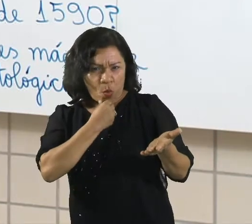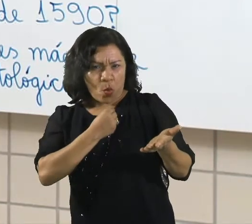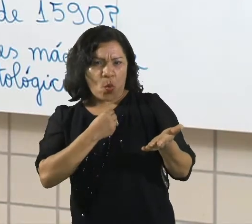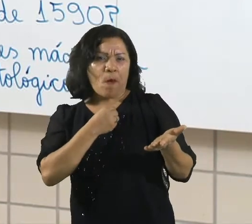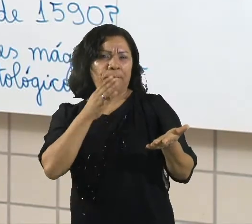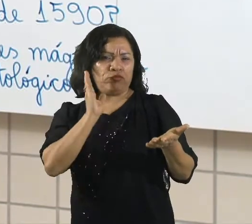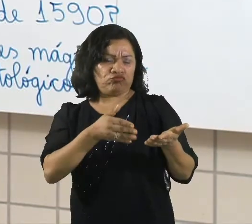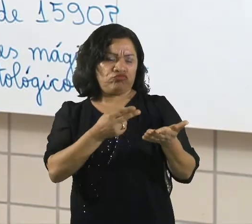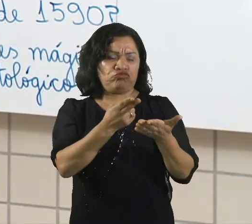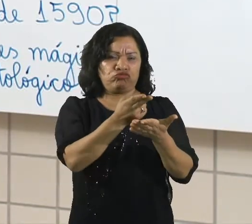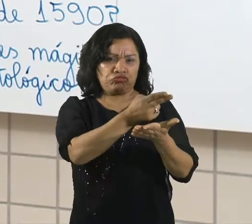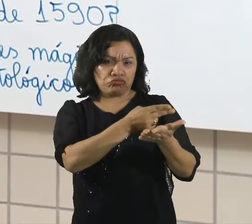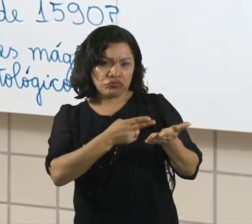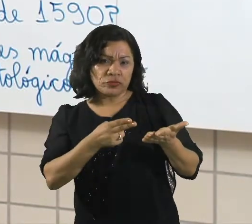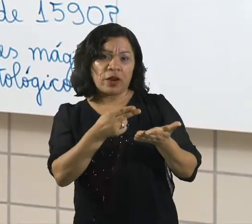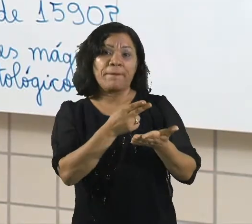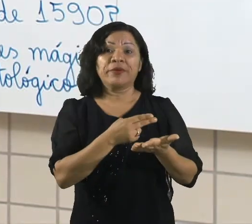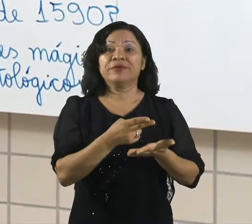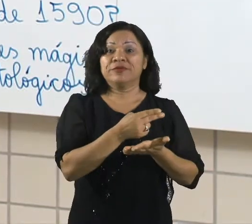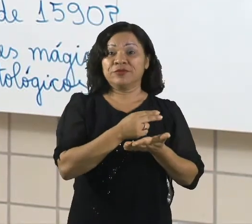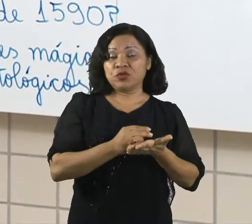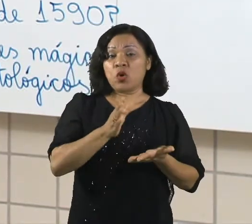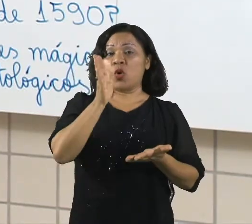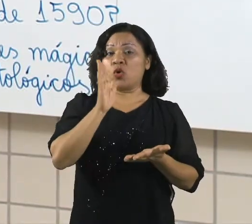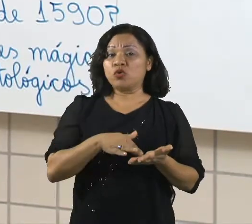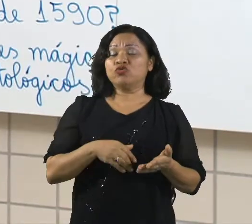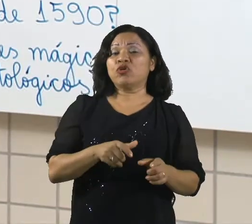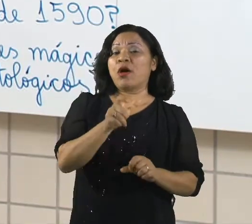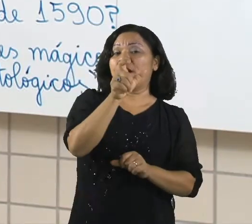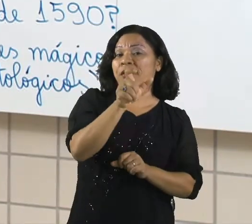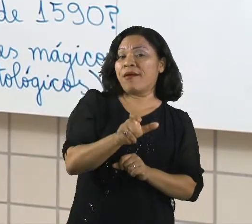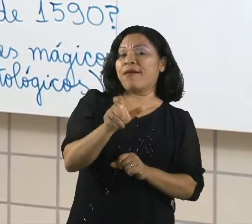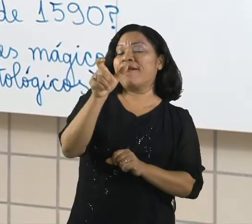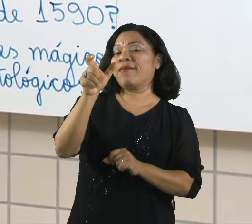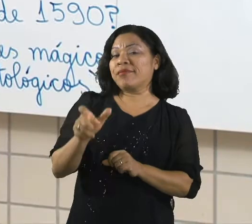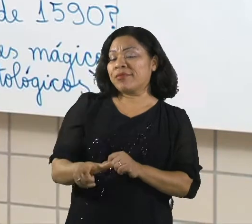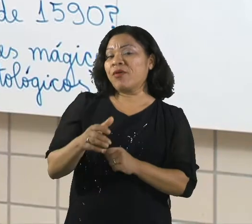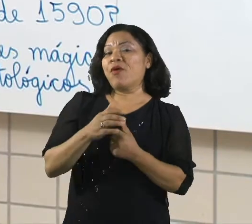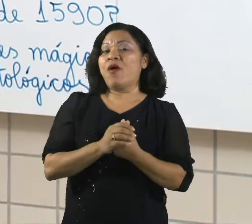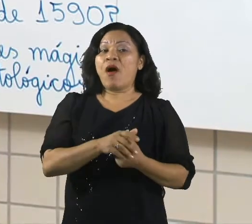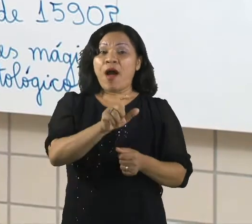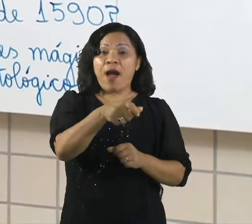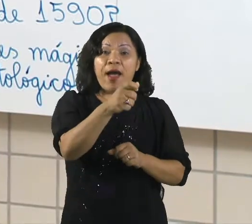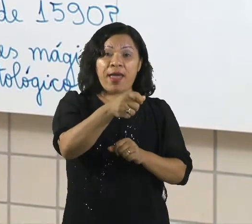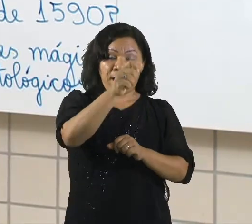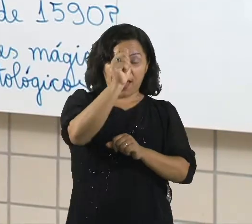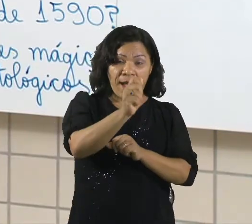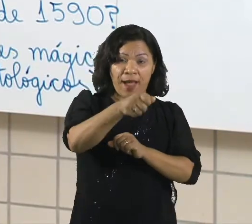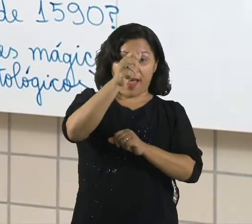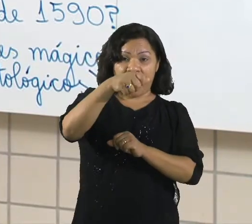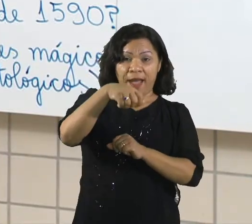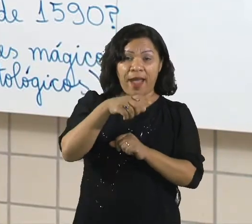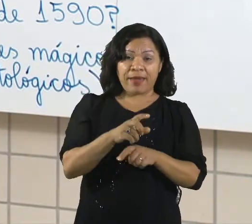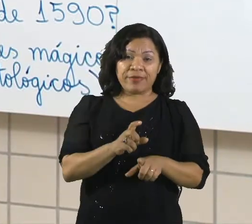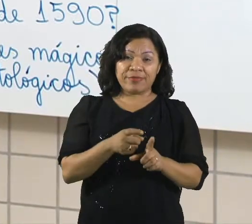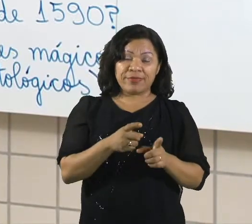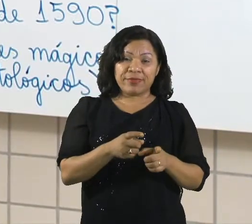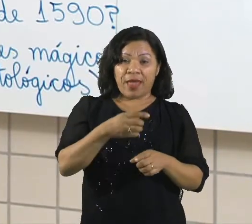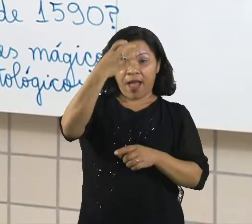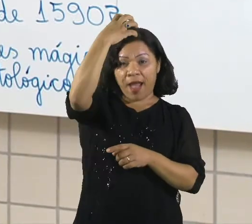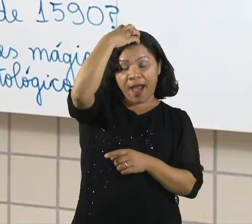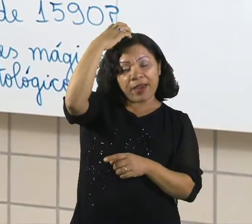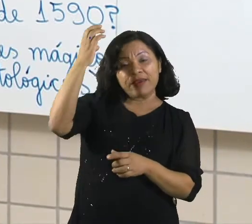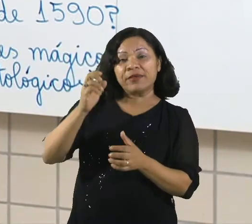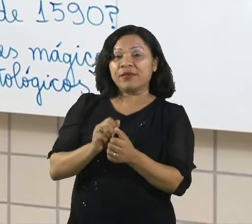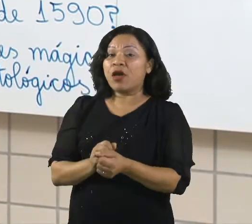é esses dois personagens mitológicos, a Titânia, que é a rainha das fadas, com seu esposo Oberon, que é o rei dos